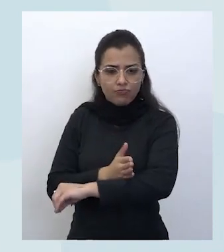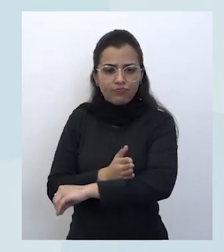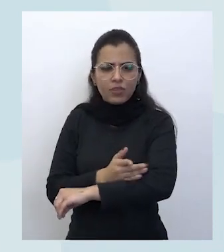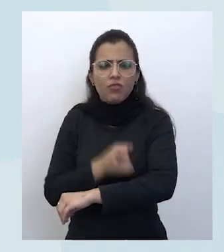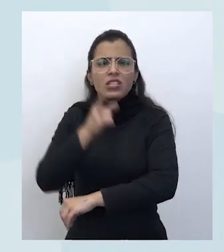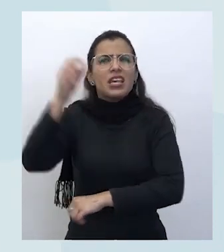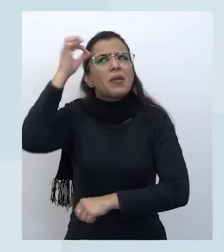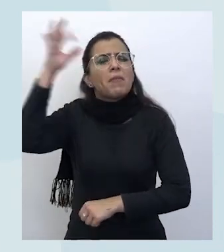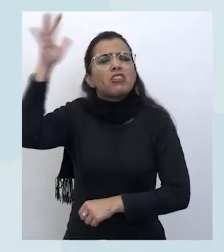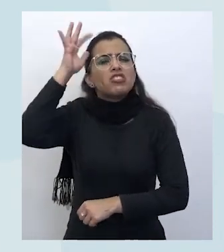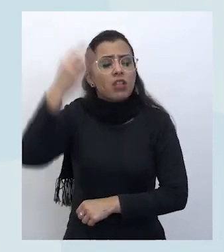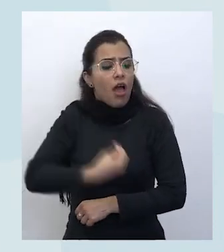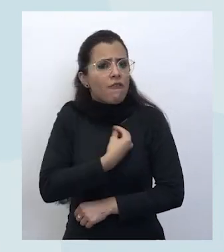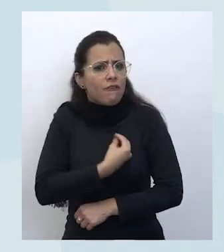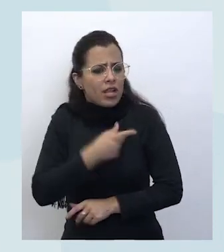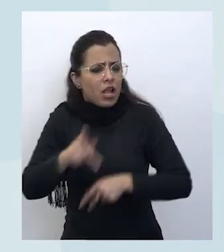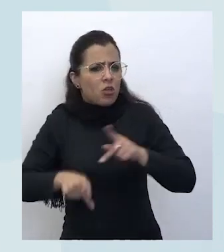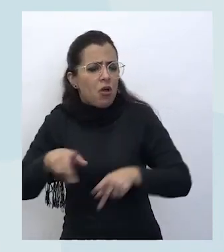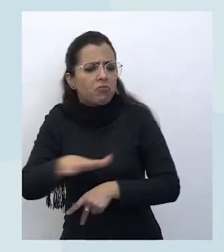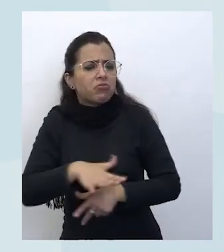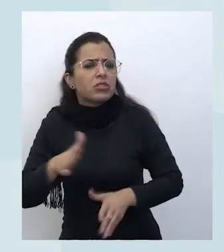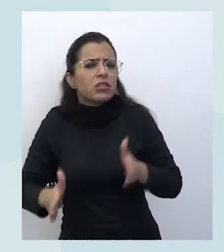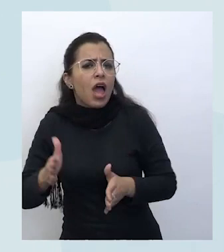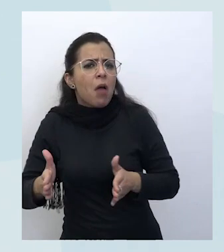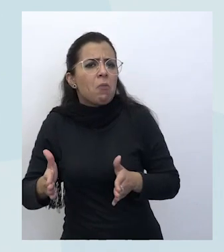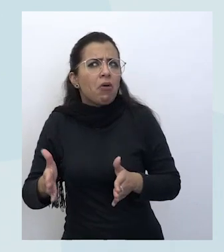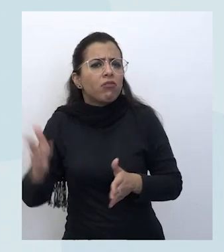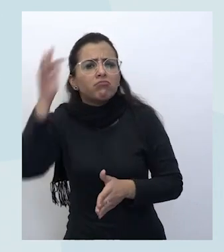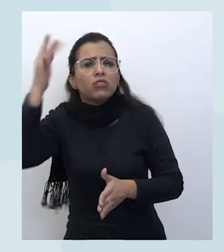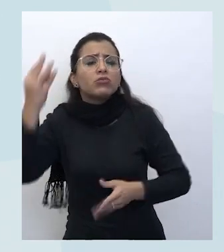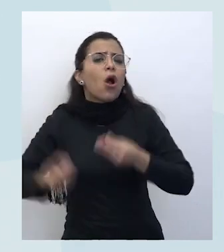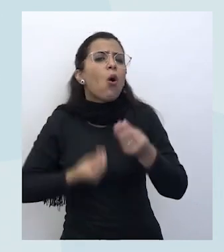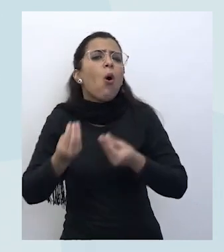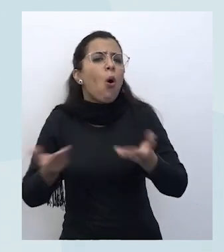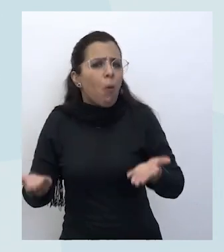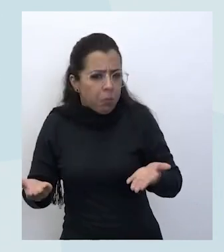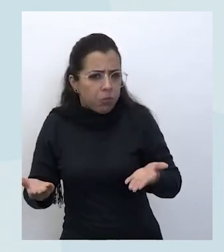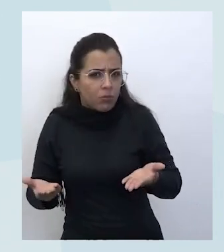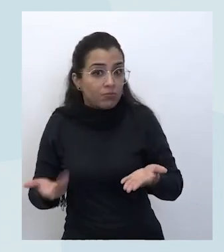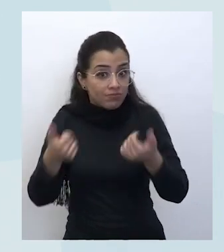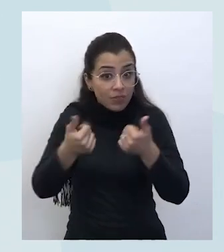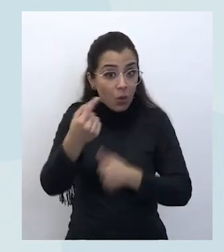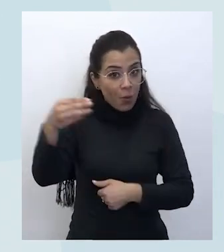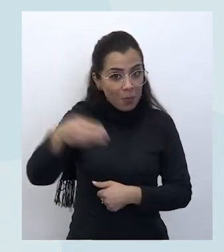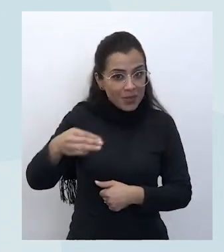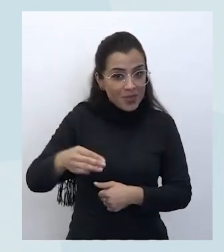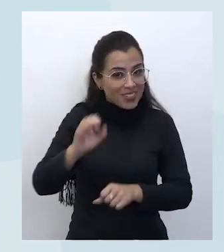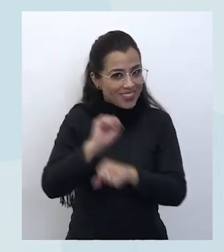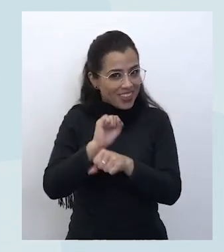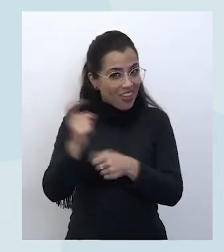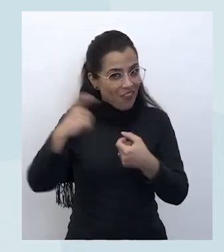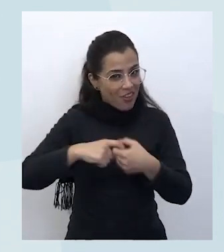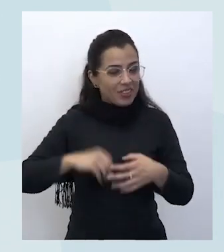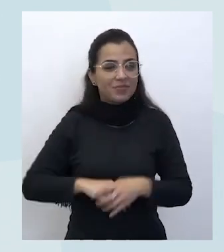Média, como você imagina que era a vida das pessoas nesse período? Participe conosco um minutinho e já